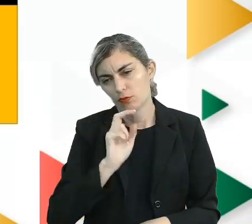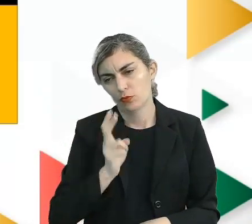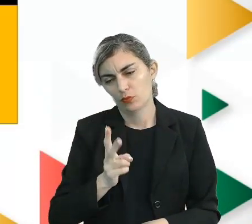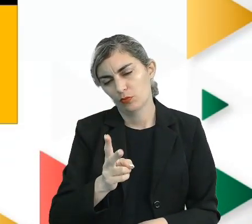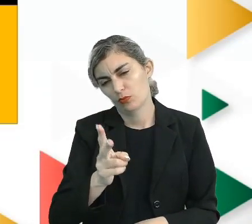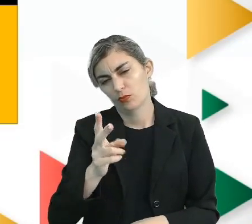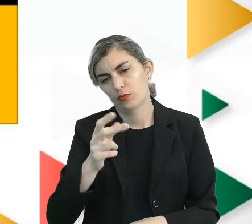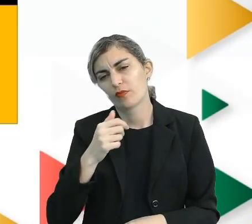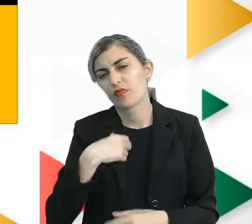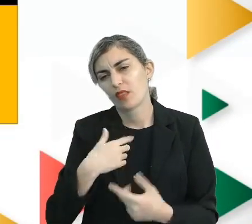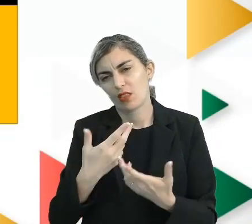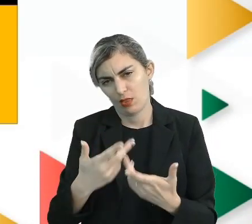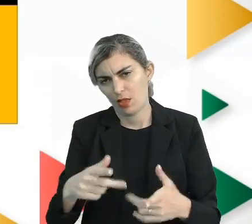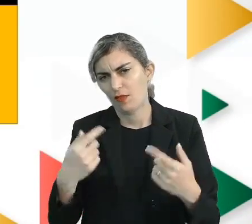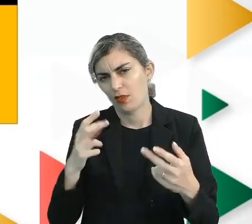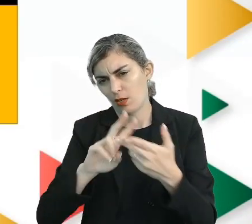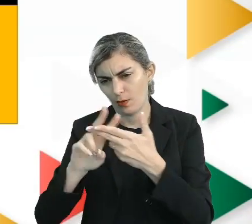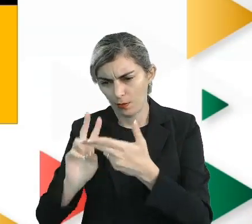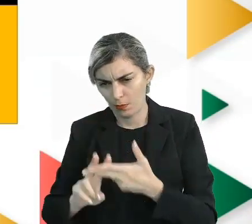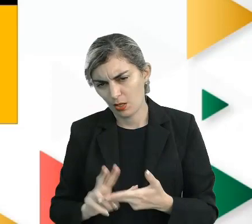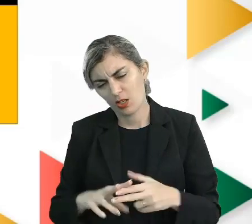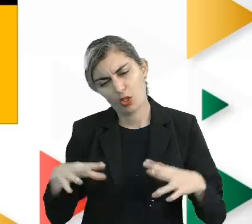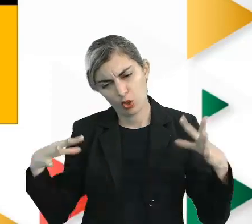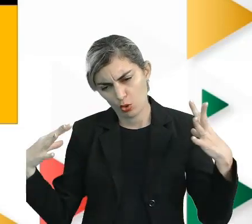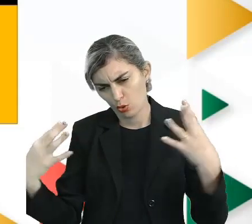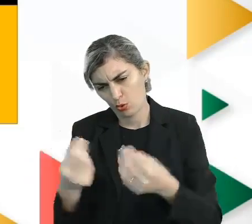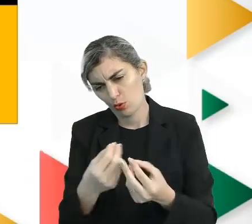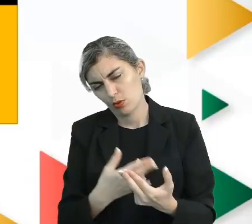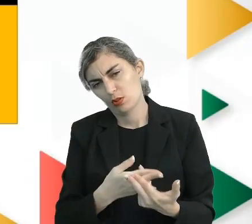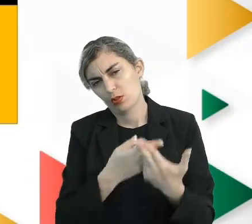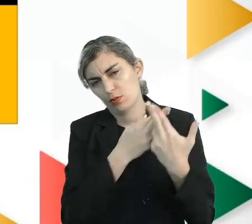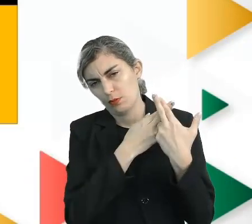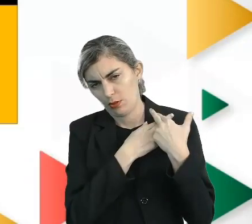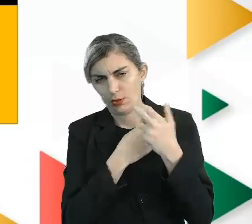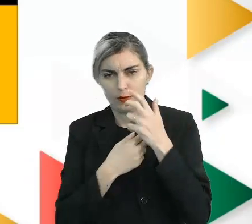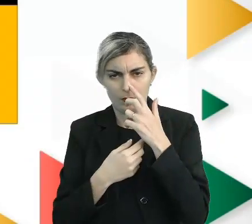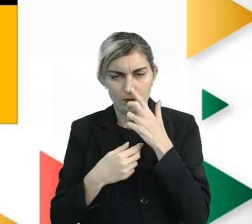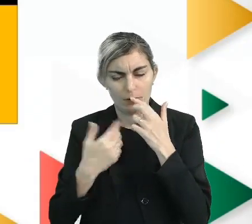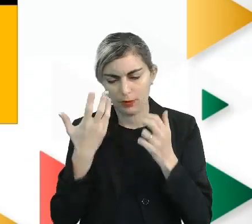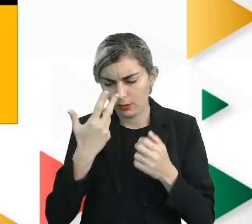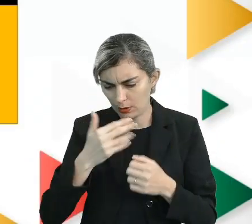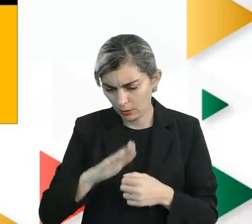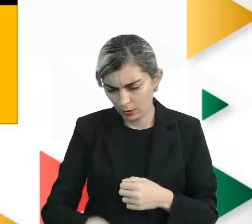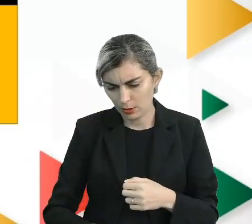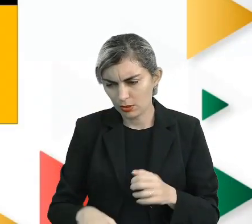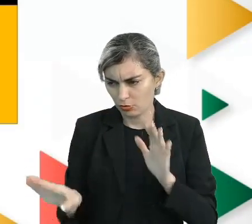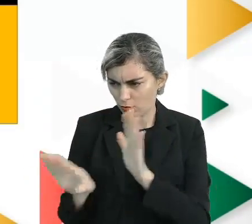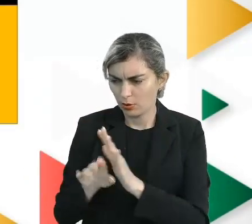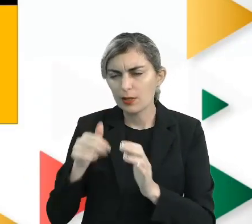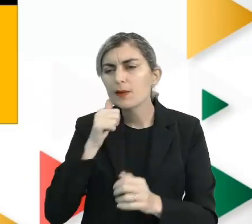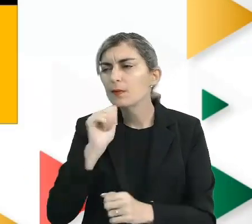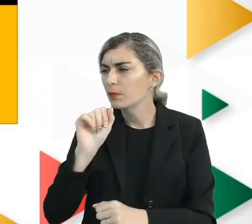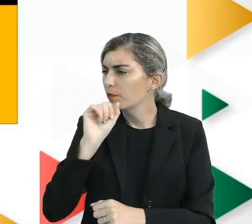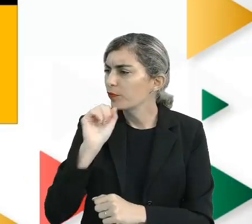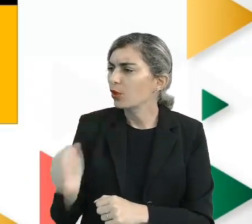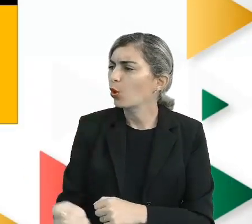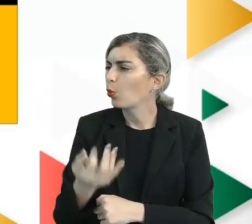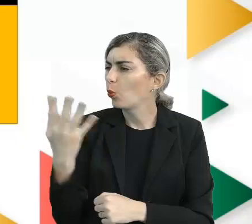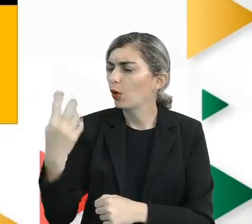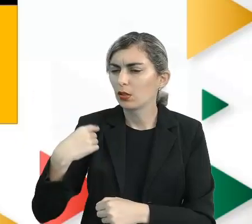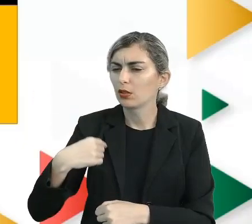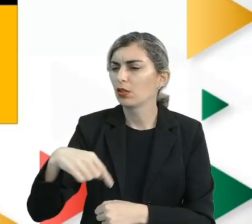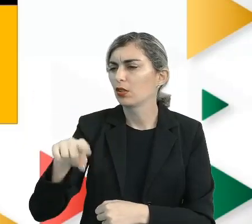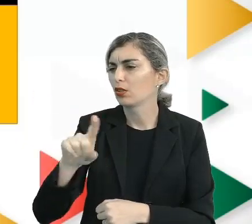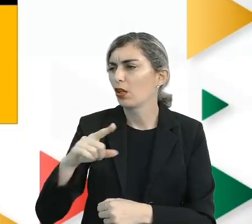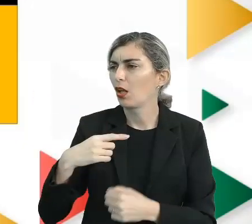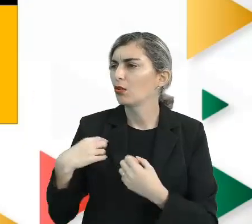continua: deveriam prender todos os responsáveis. A criança chega para a mãe e diz: quando iremos